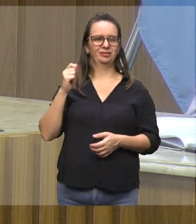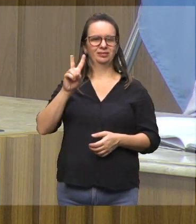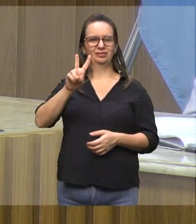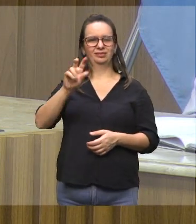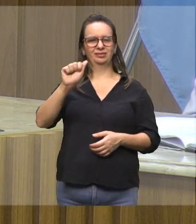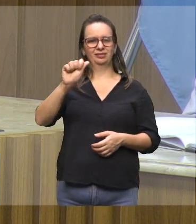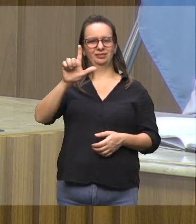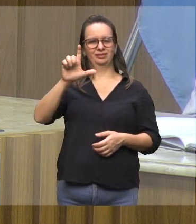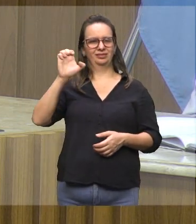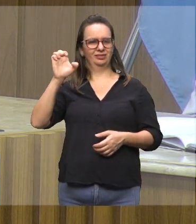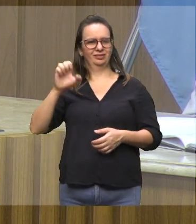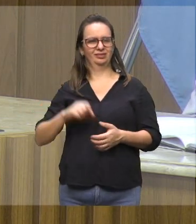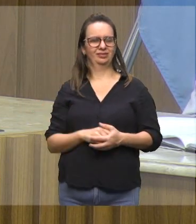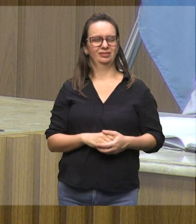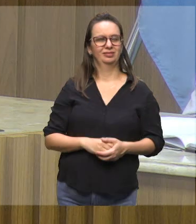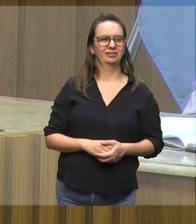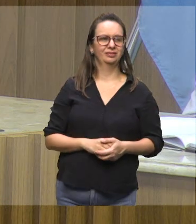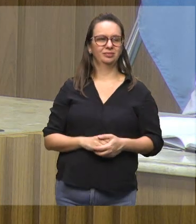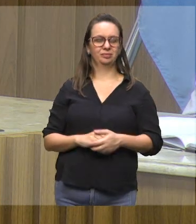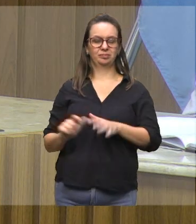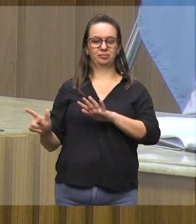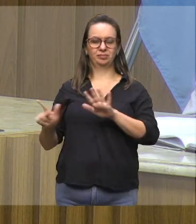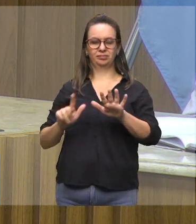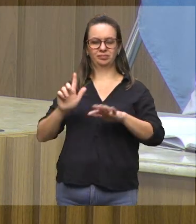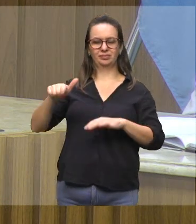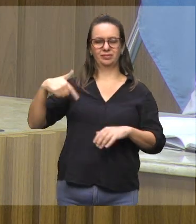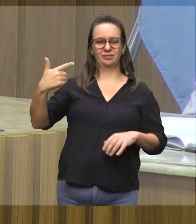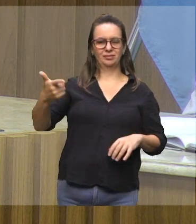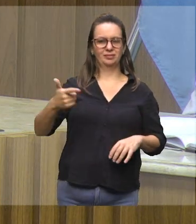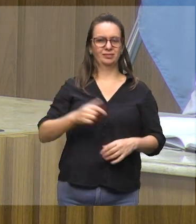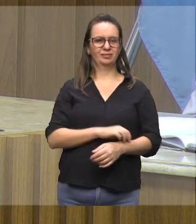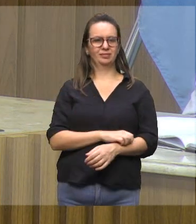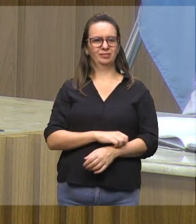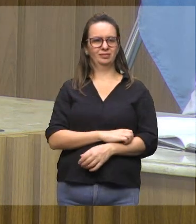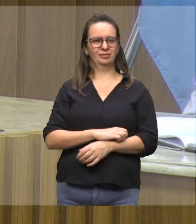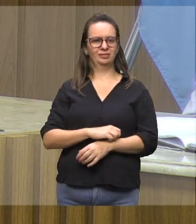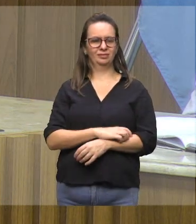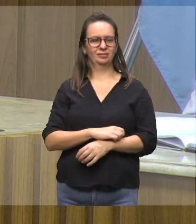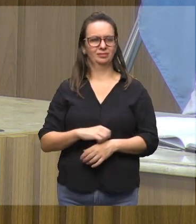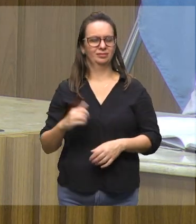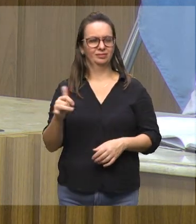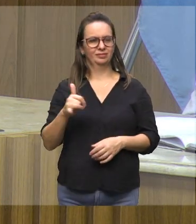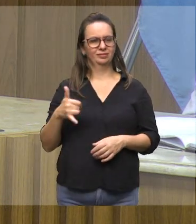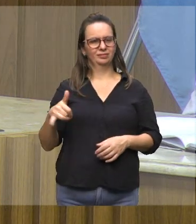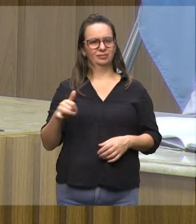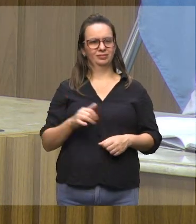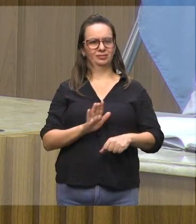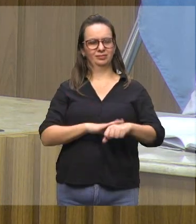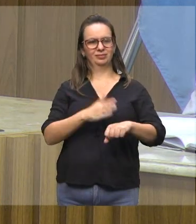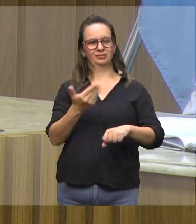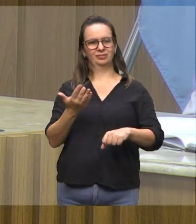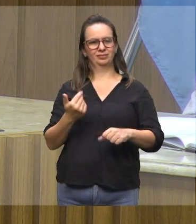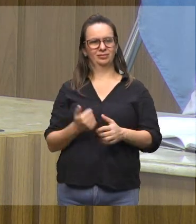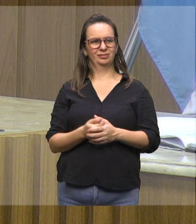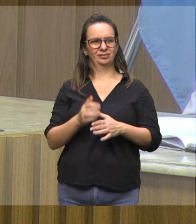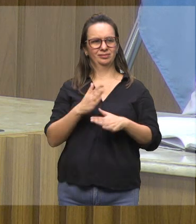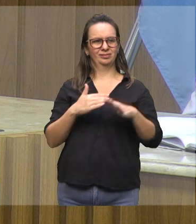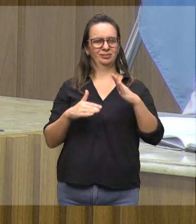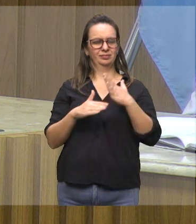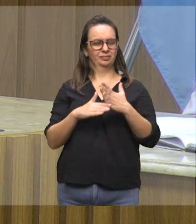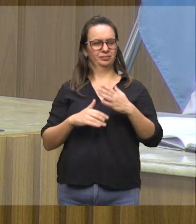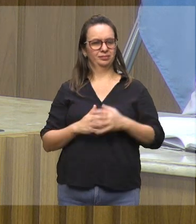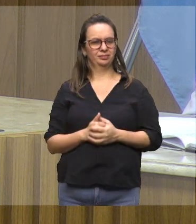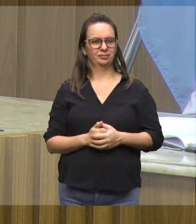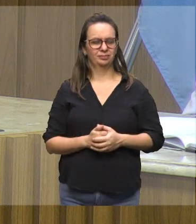evento também, que vai ser semana que vem, com todos estão convidados, que é o Rotary Day, também aproveito para convidar a todos aí.